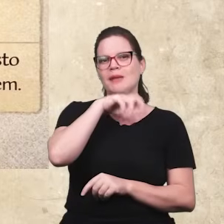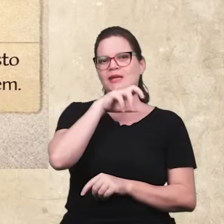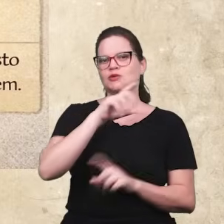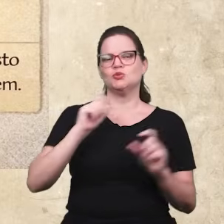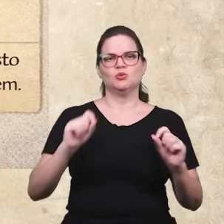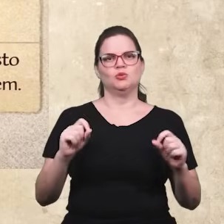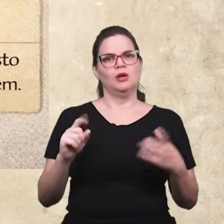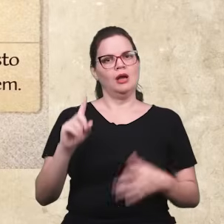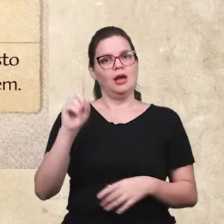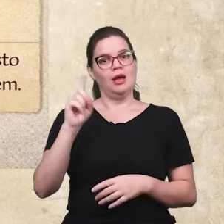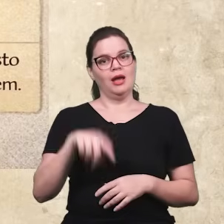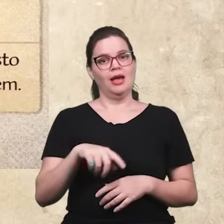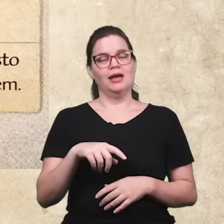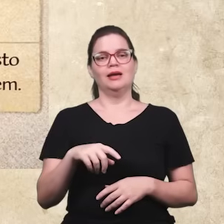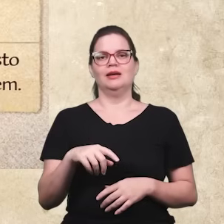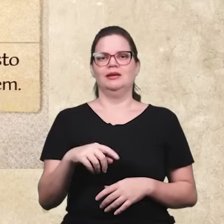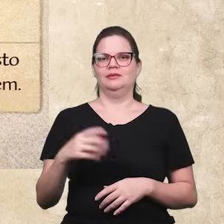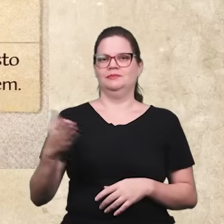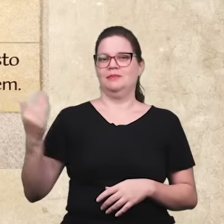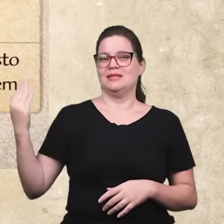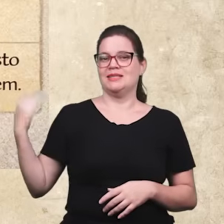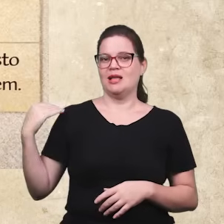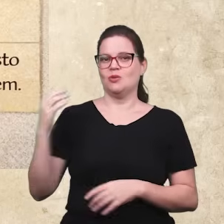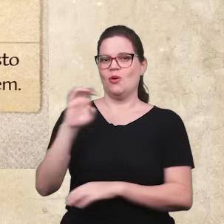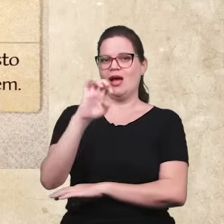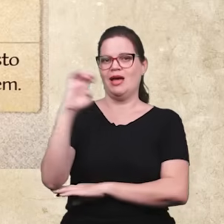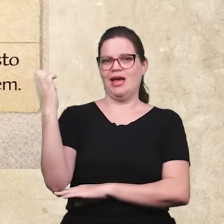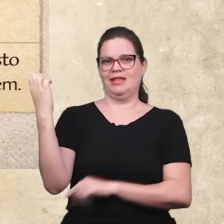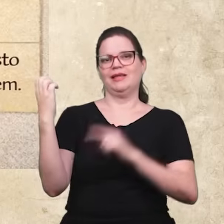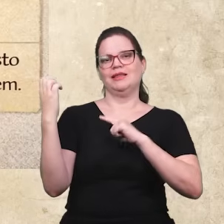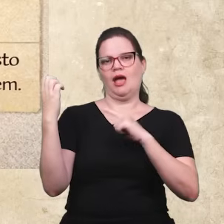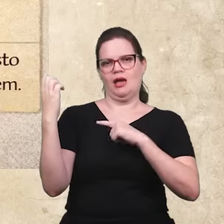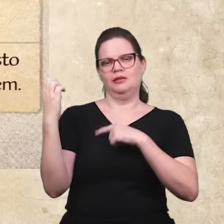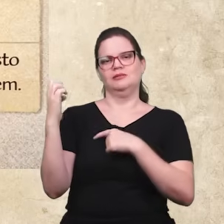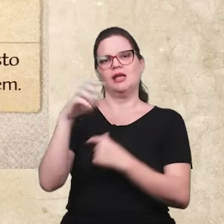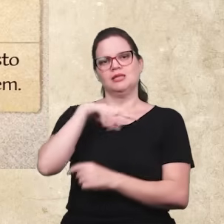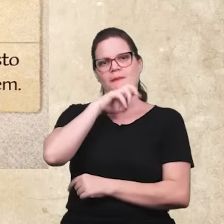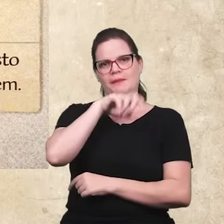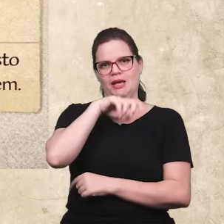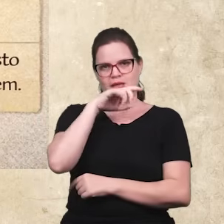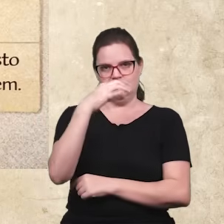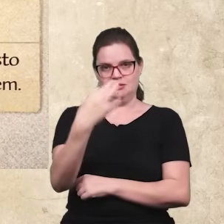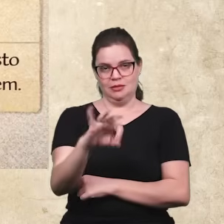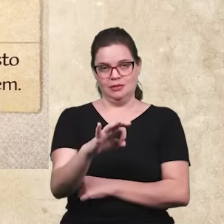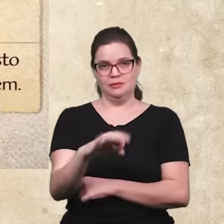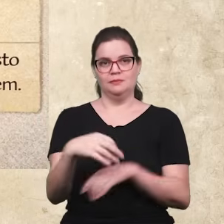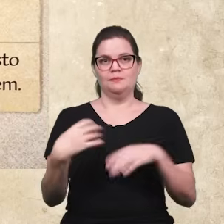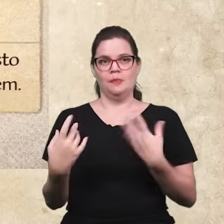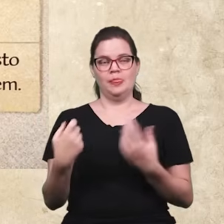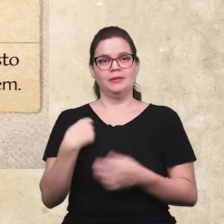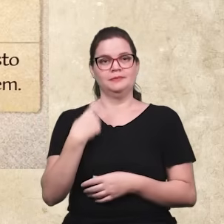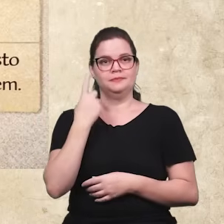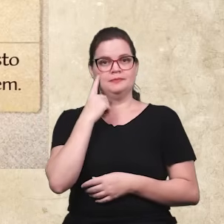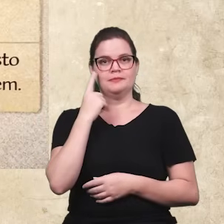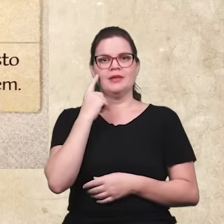é um personagem que aparece desde o Éden. E através da serpente, né, nós temos ali a influência do